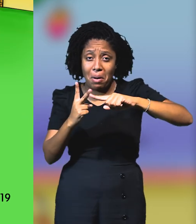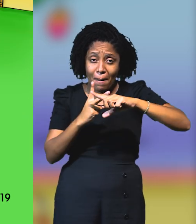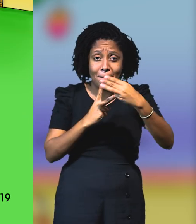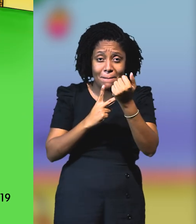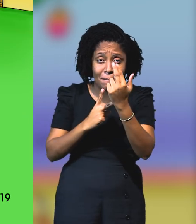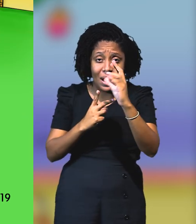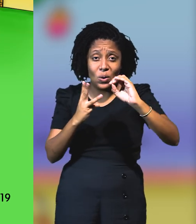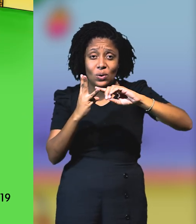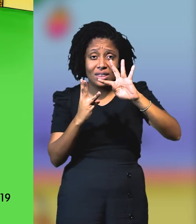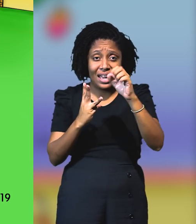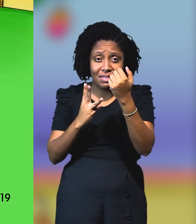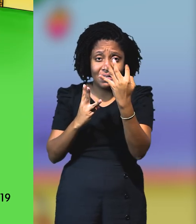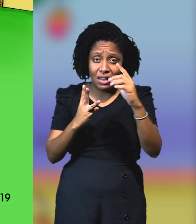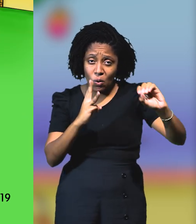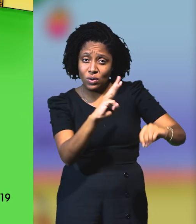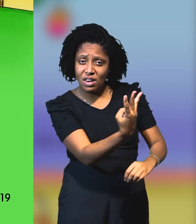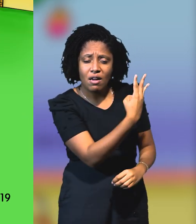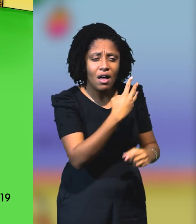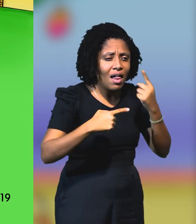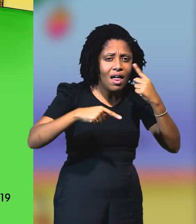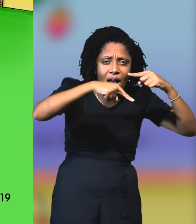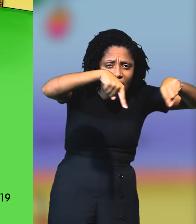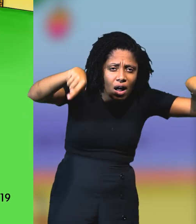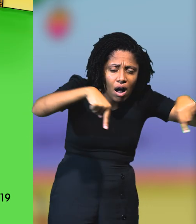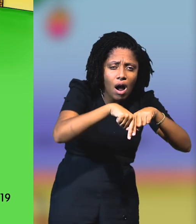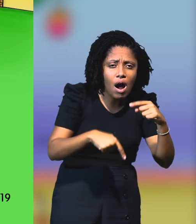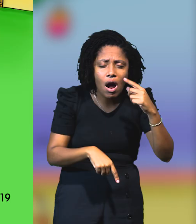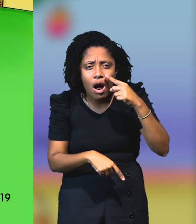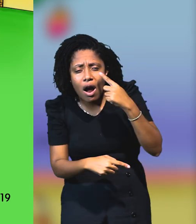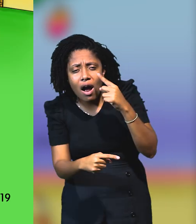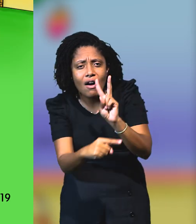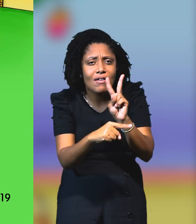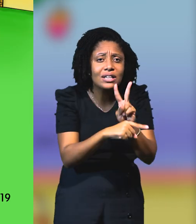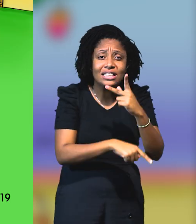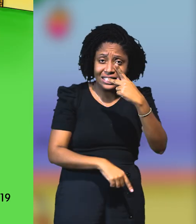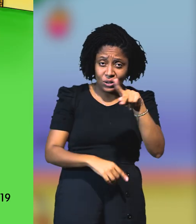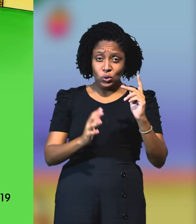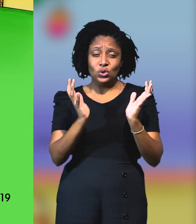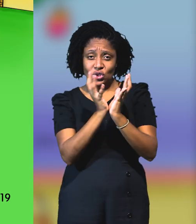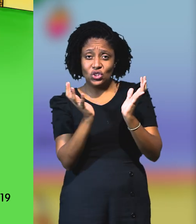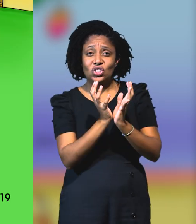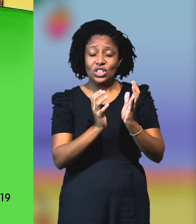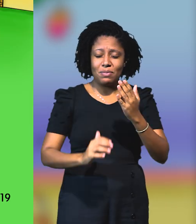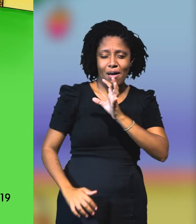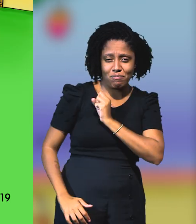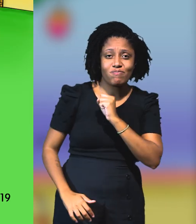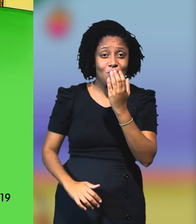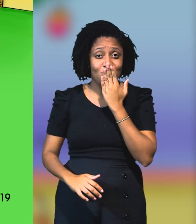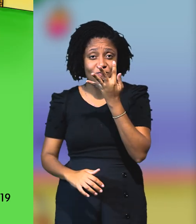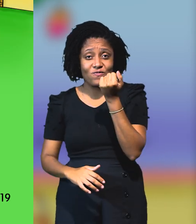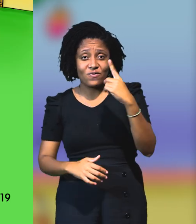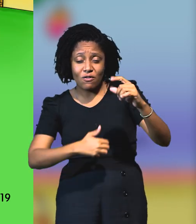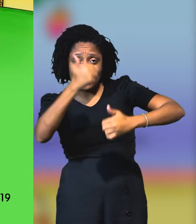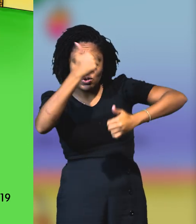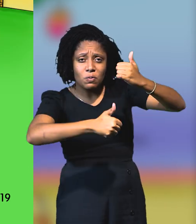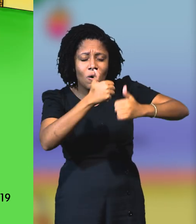Tatão. Ficava à beira do campo, sempre acompanhando os jogos do seu time de coração. Dizia que